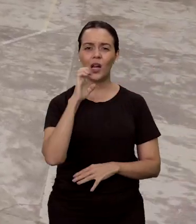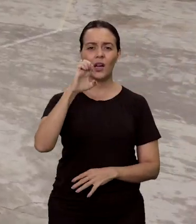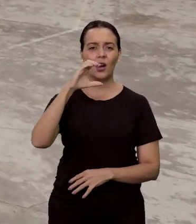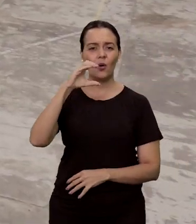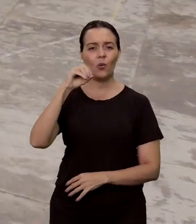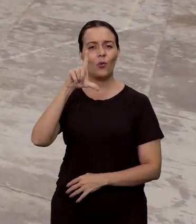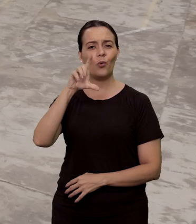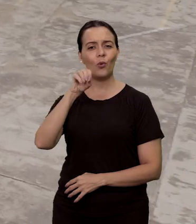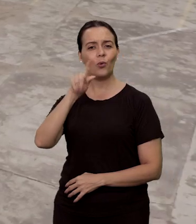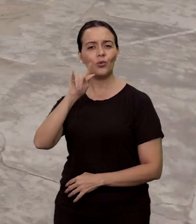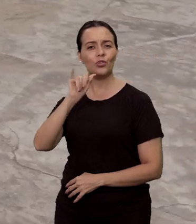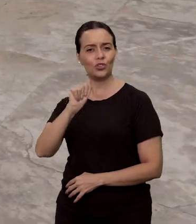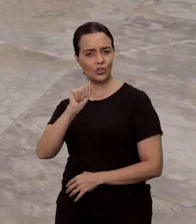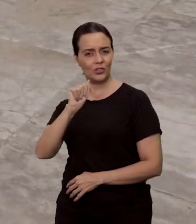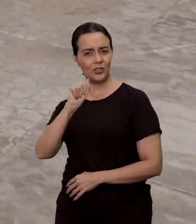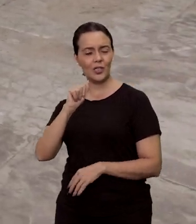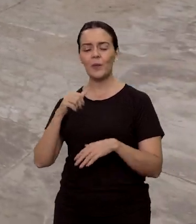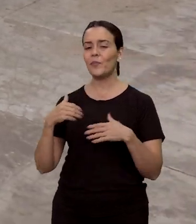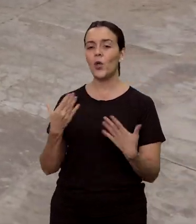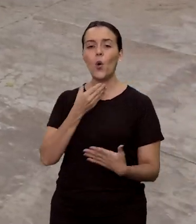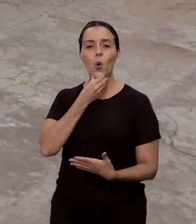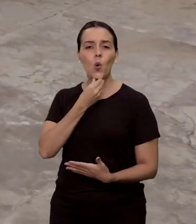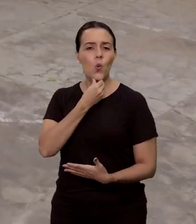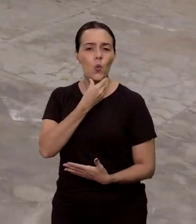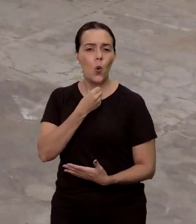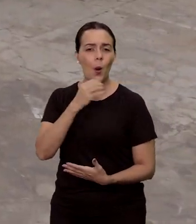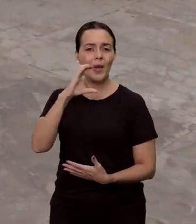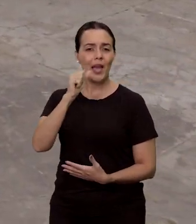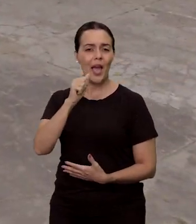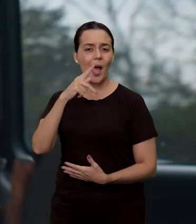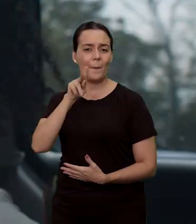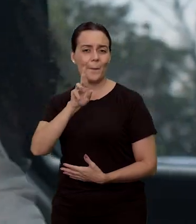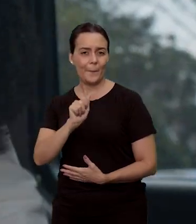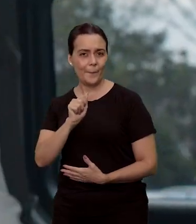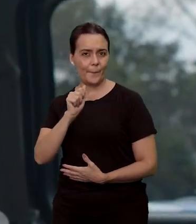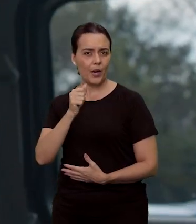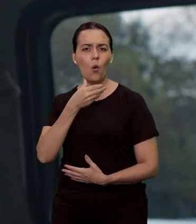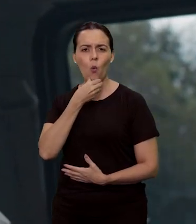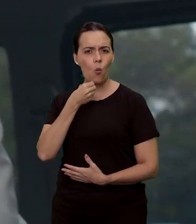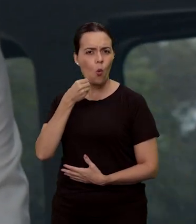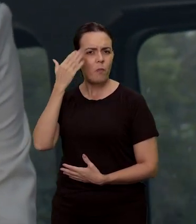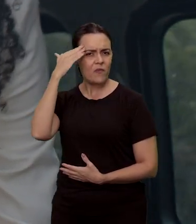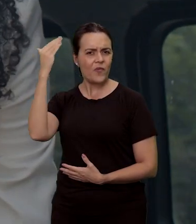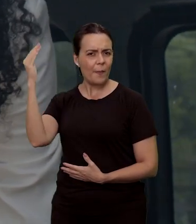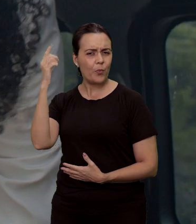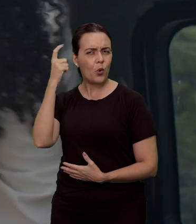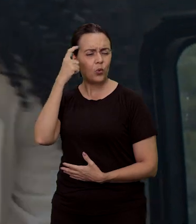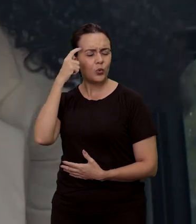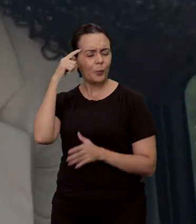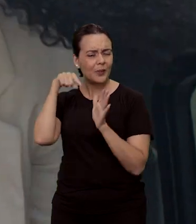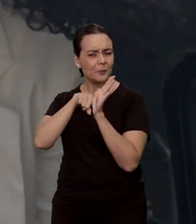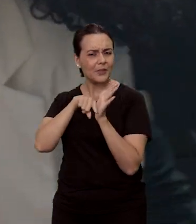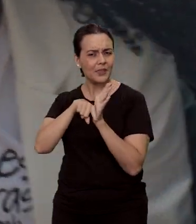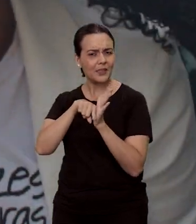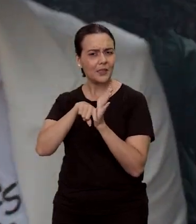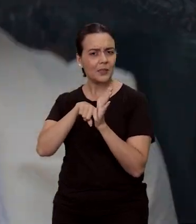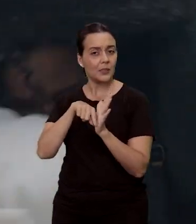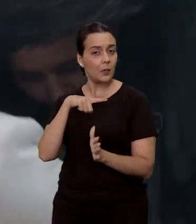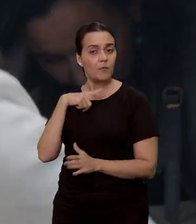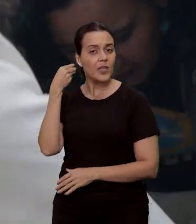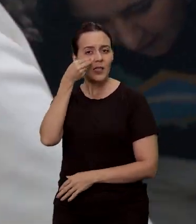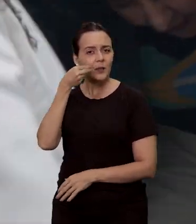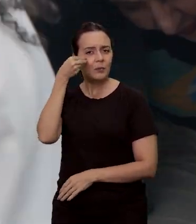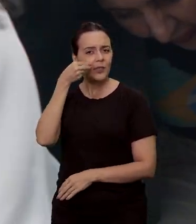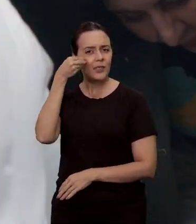né? Capra, um pensador importante, aí, também bastante conhecido no Brasil, ele tem experiências